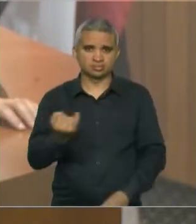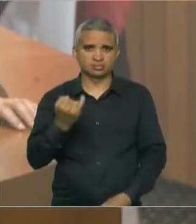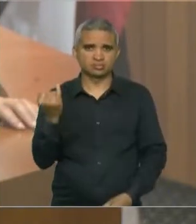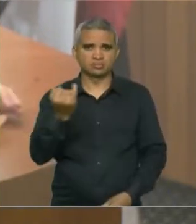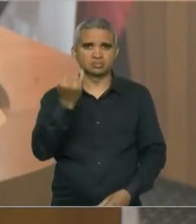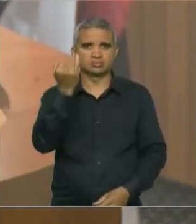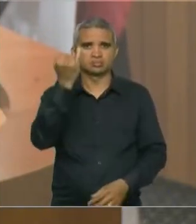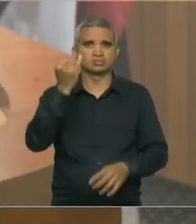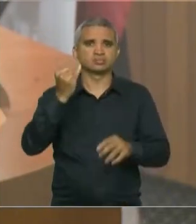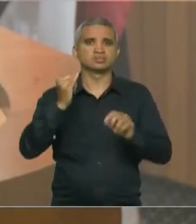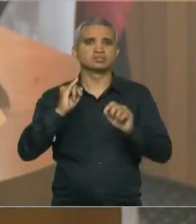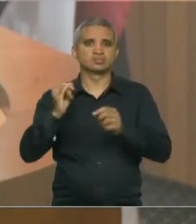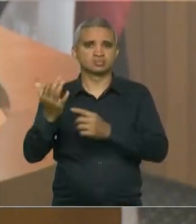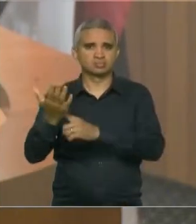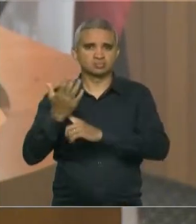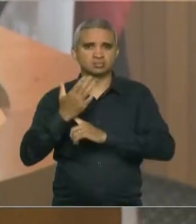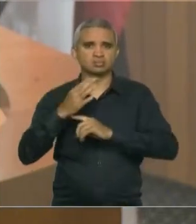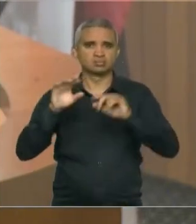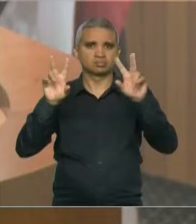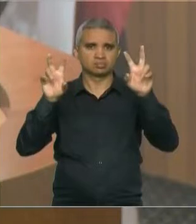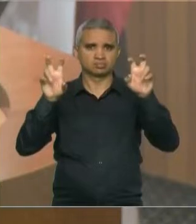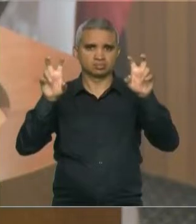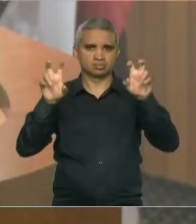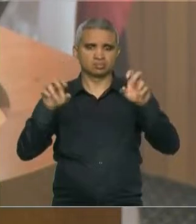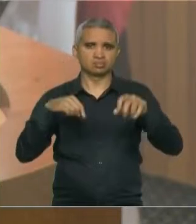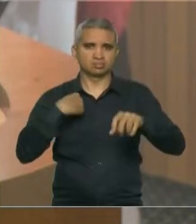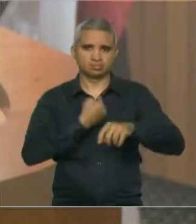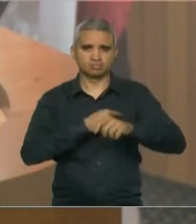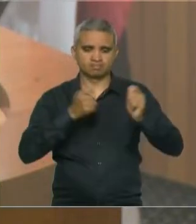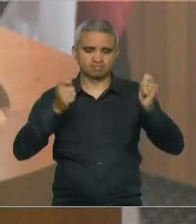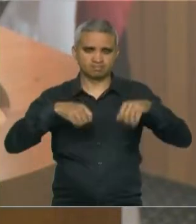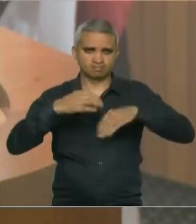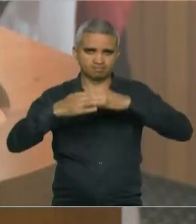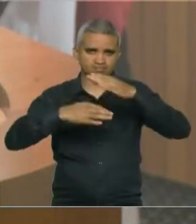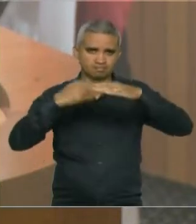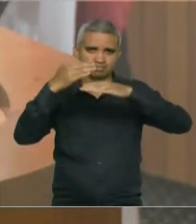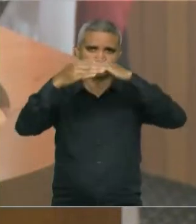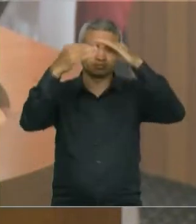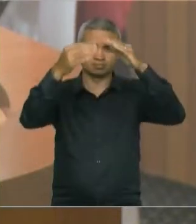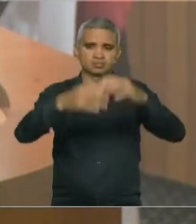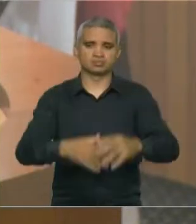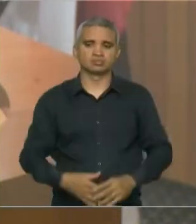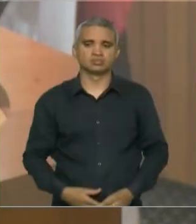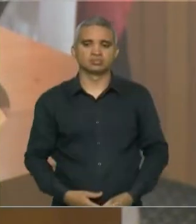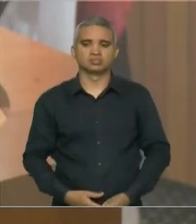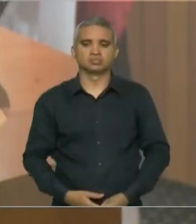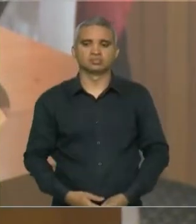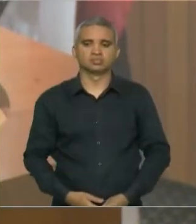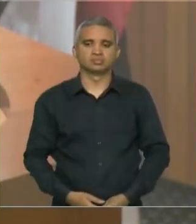possa avançar. Eu tenho